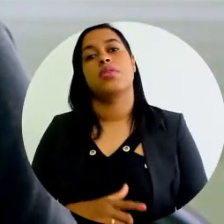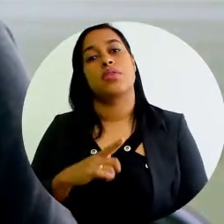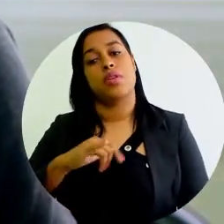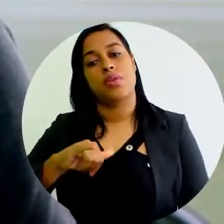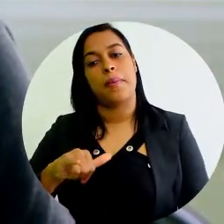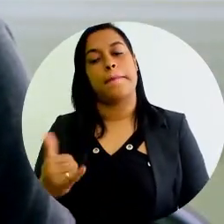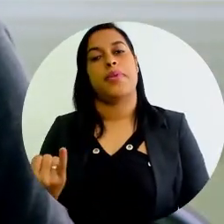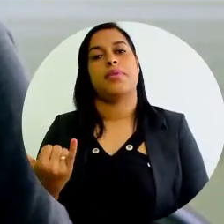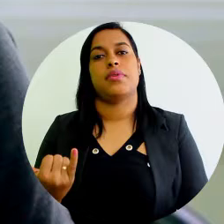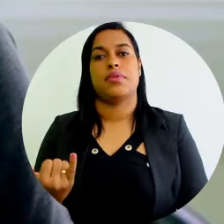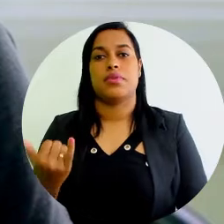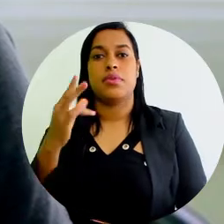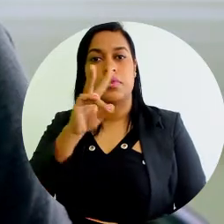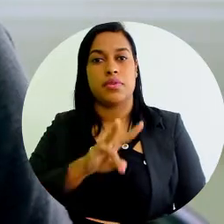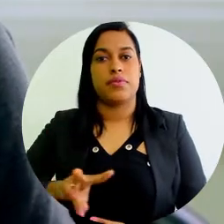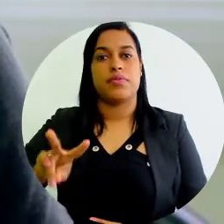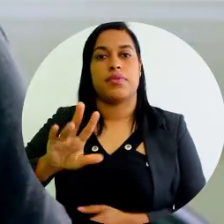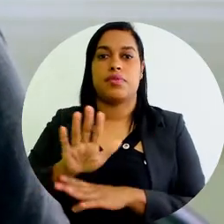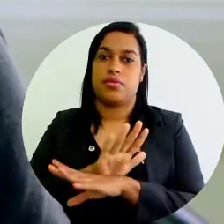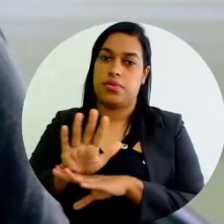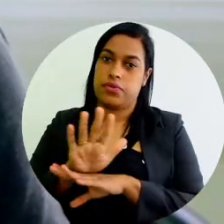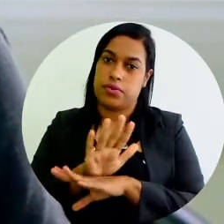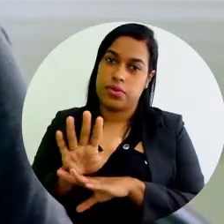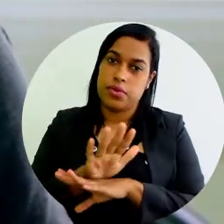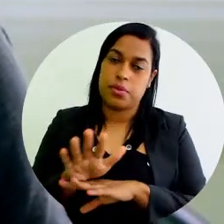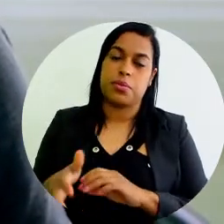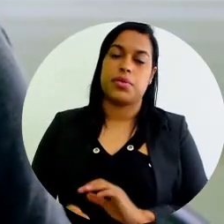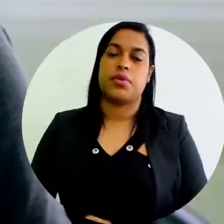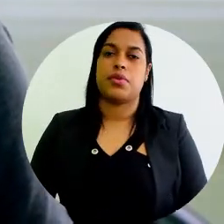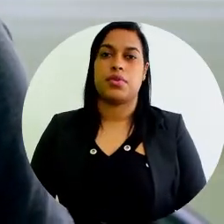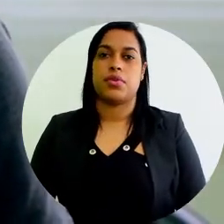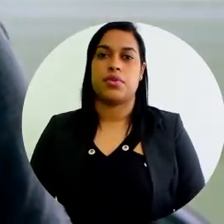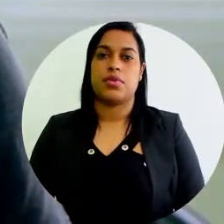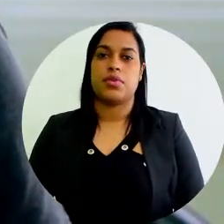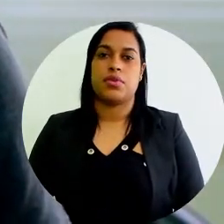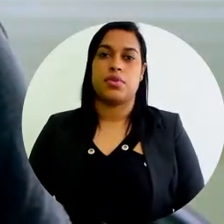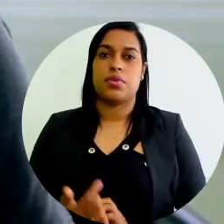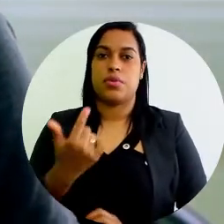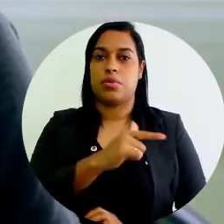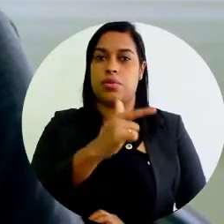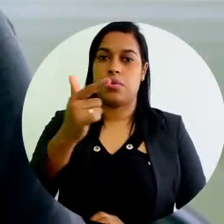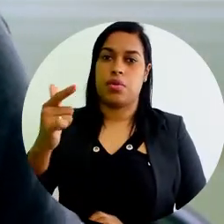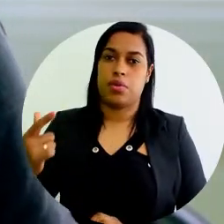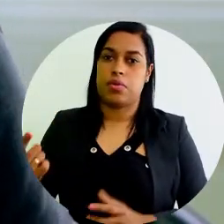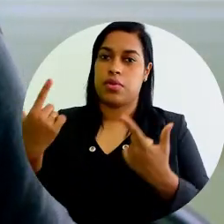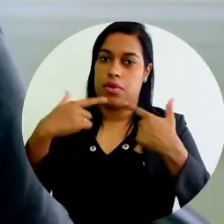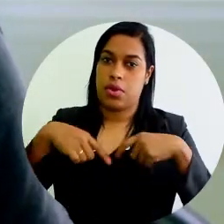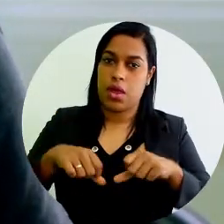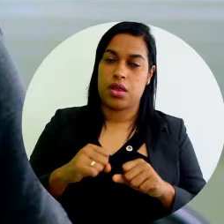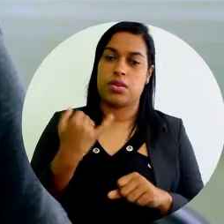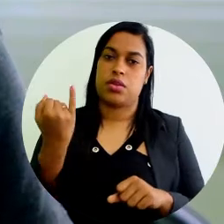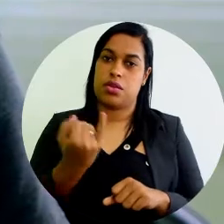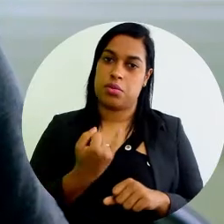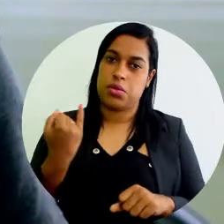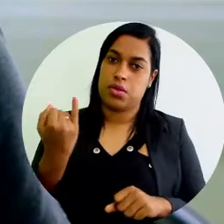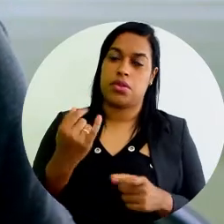compreendido e, tendo a oportunidade, assistam um filme e se envolvam com outras